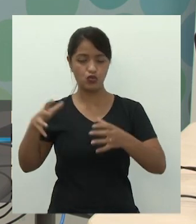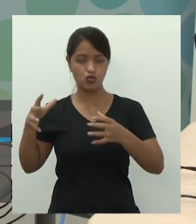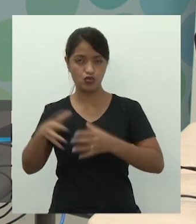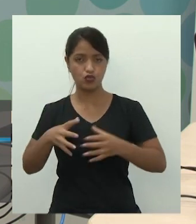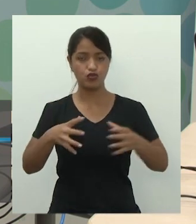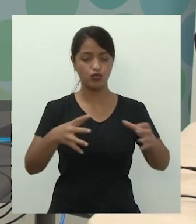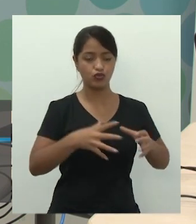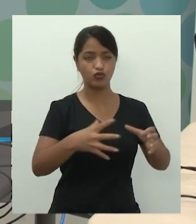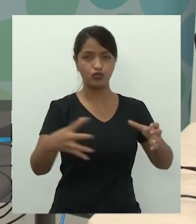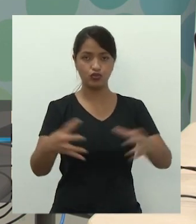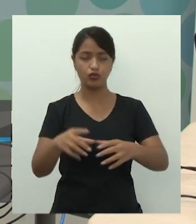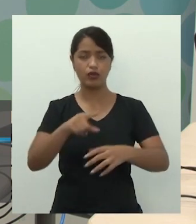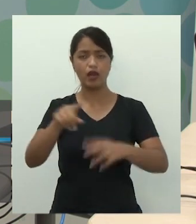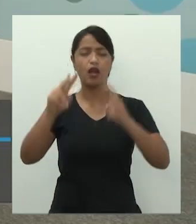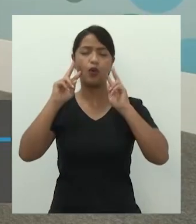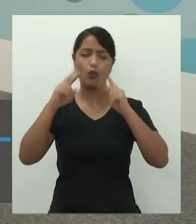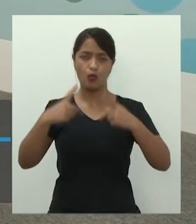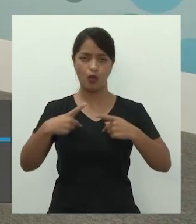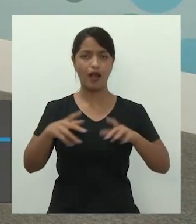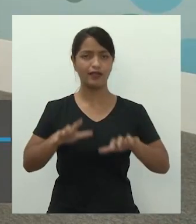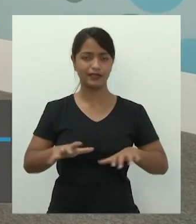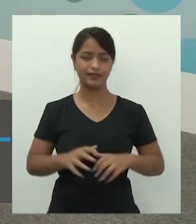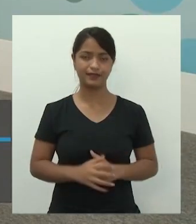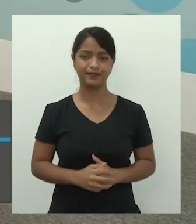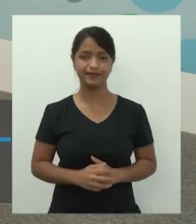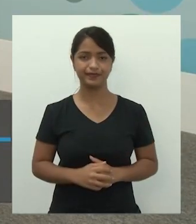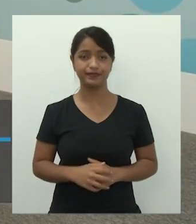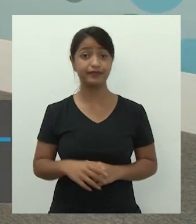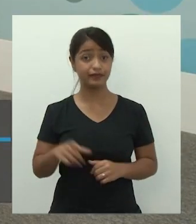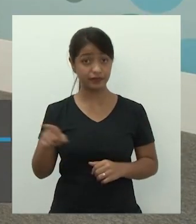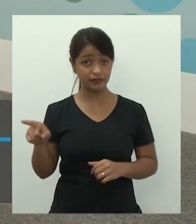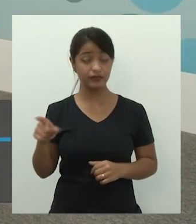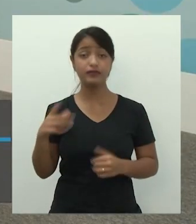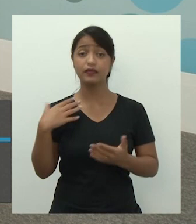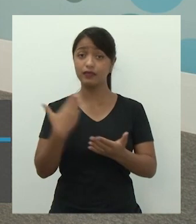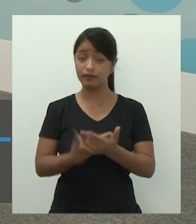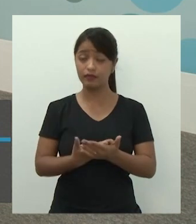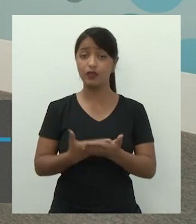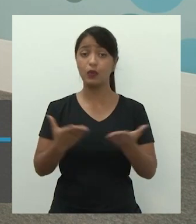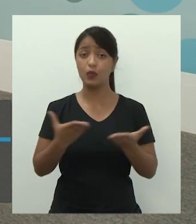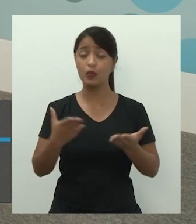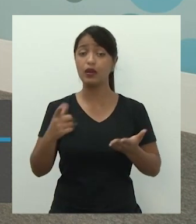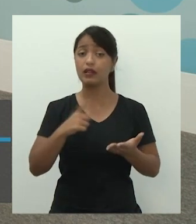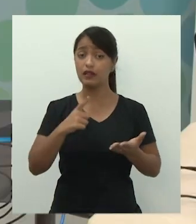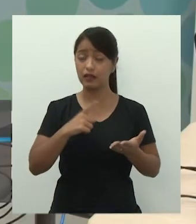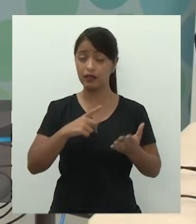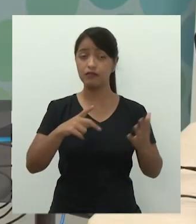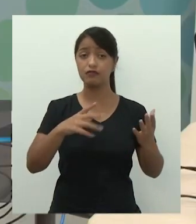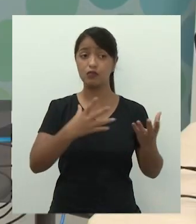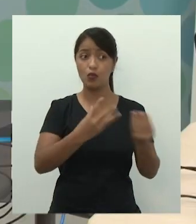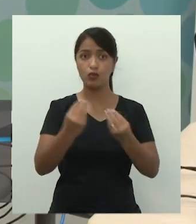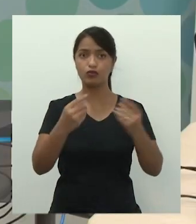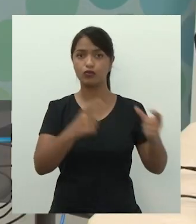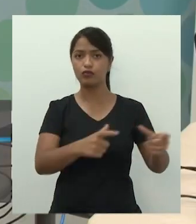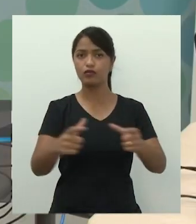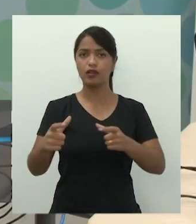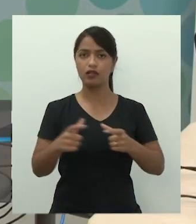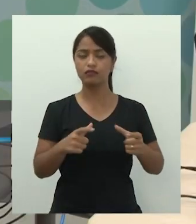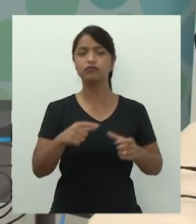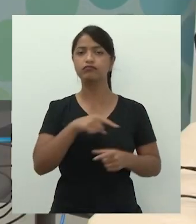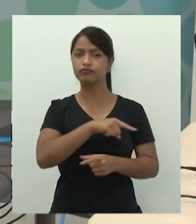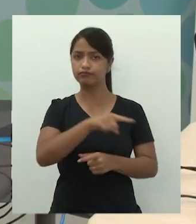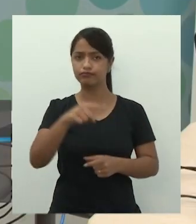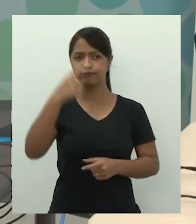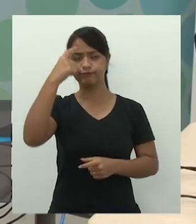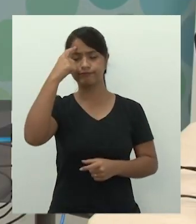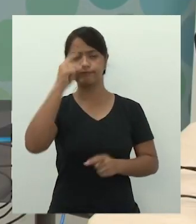se reconhecerem. Aliás, esse ponto ainda é presente em muitas comunidades do Oriente, né? A maneira deles se reconhecerem